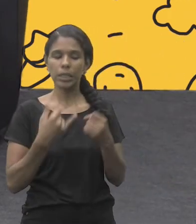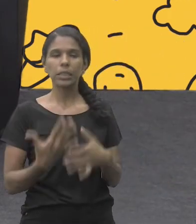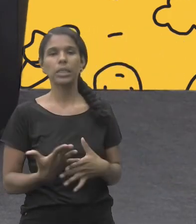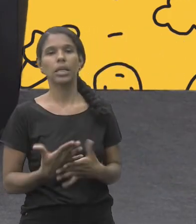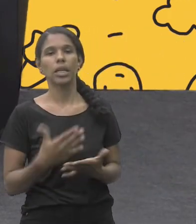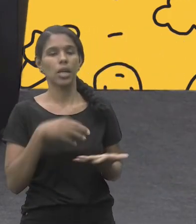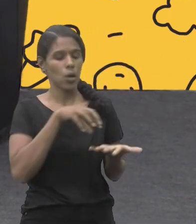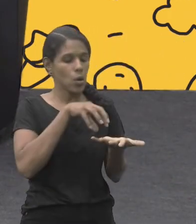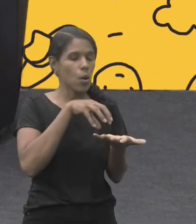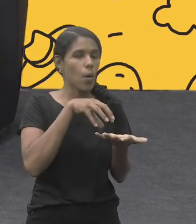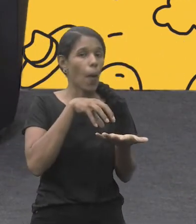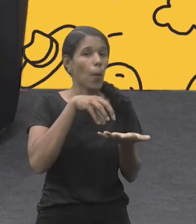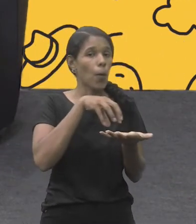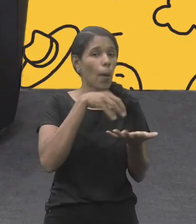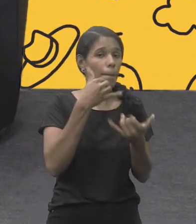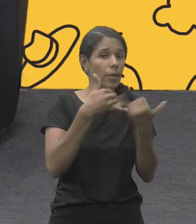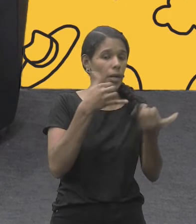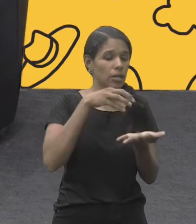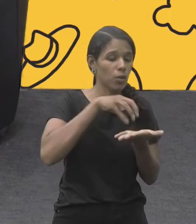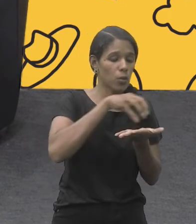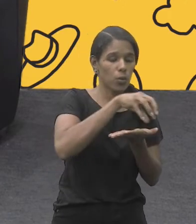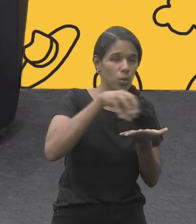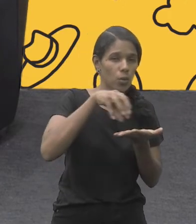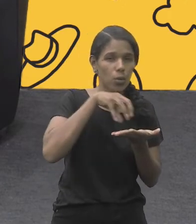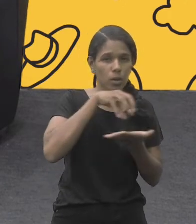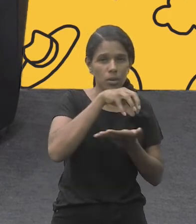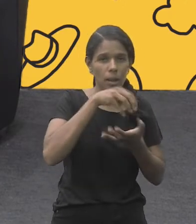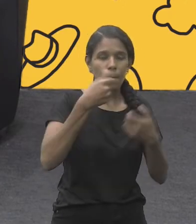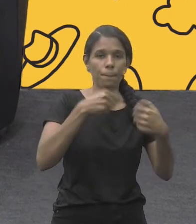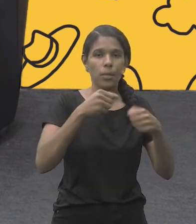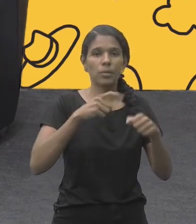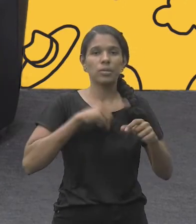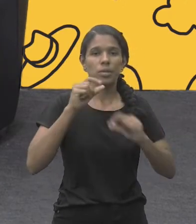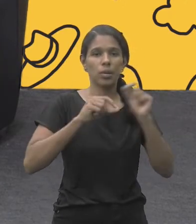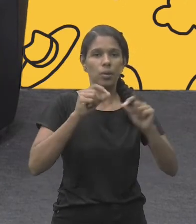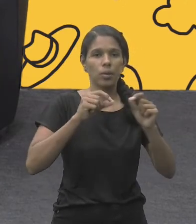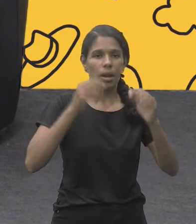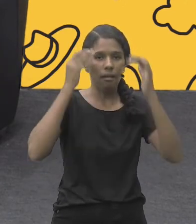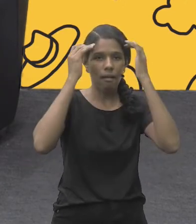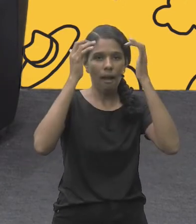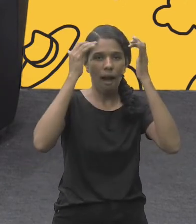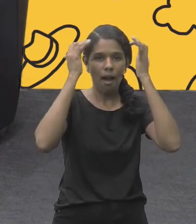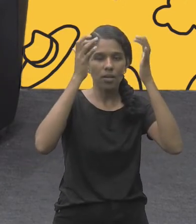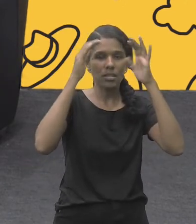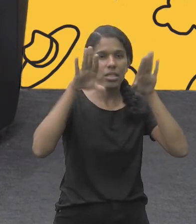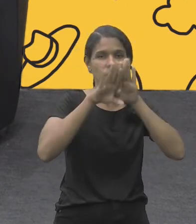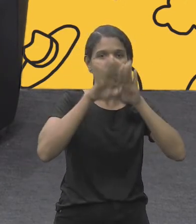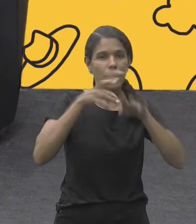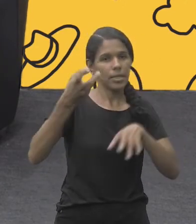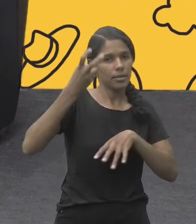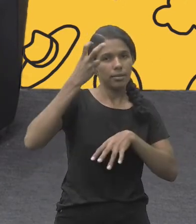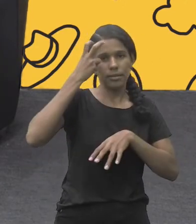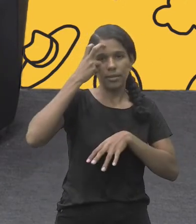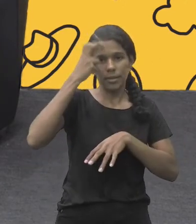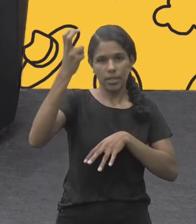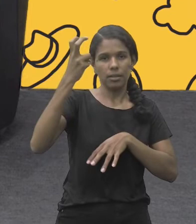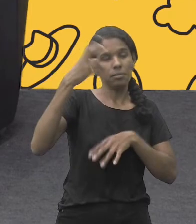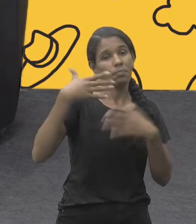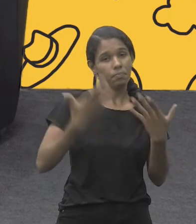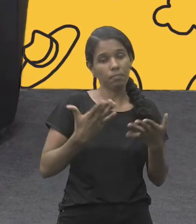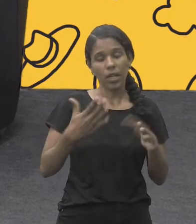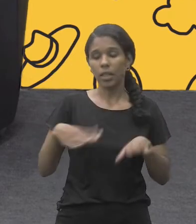ter? Raciocínio e inteligência, né? Então é o que eu te falei, numa luta de jiu-jitsu, o que se dá bem é o que tem um raciocínio e inteligência,